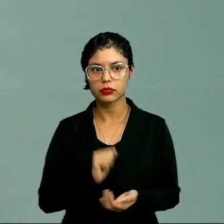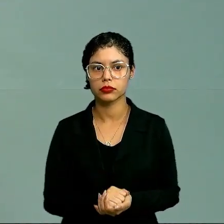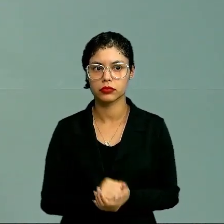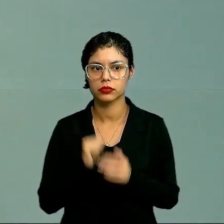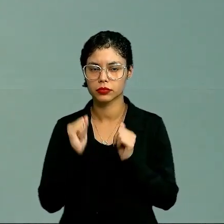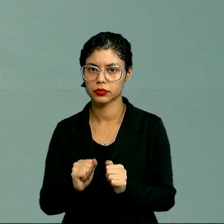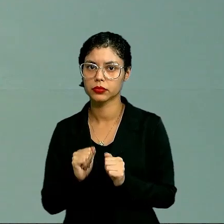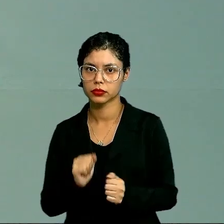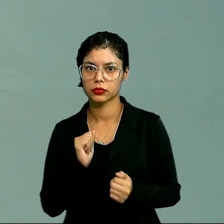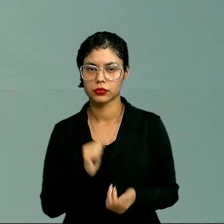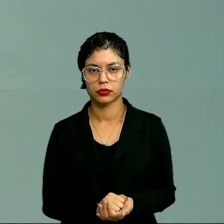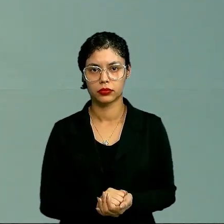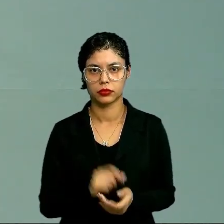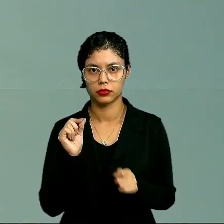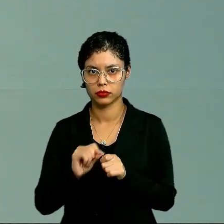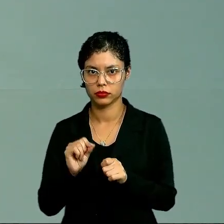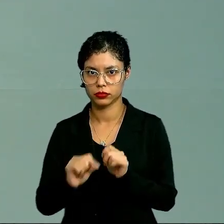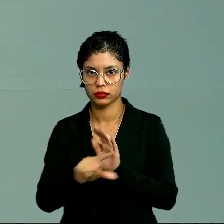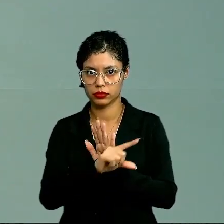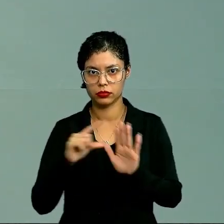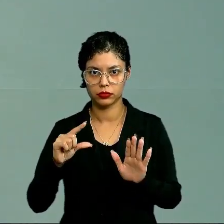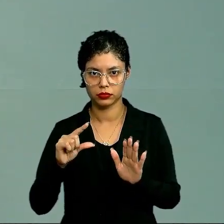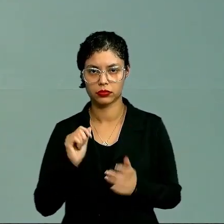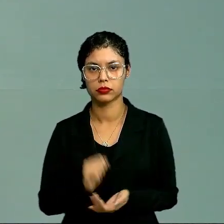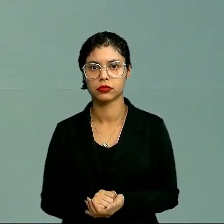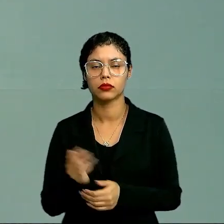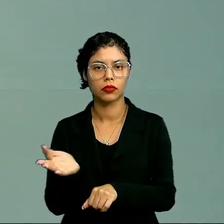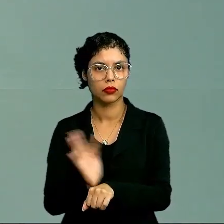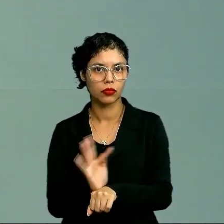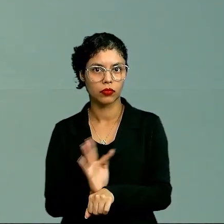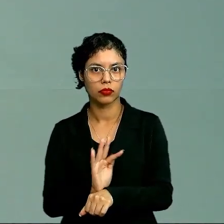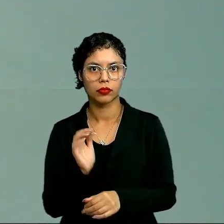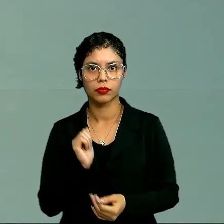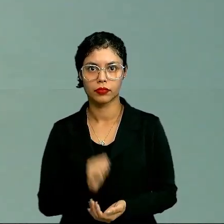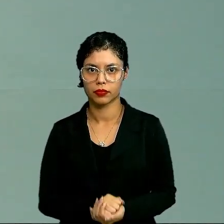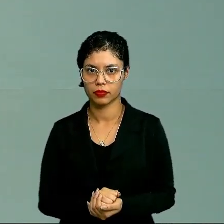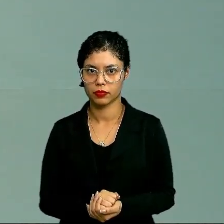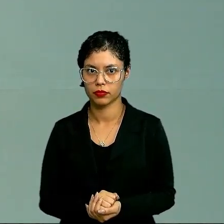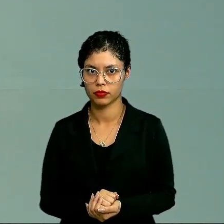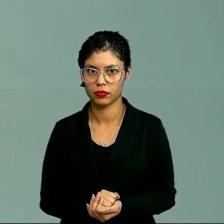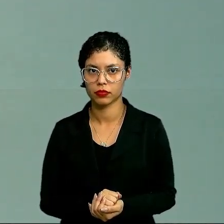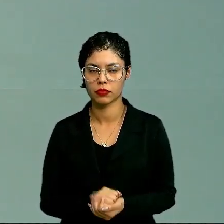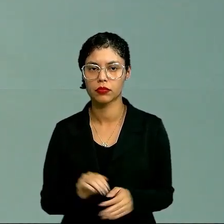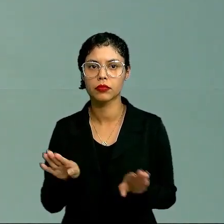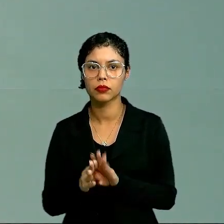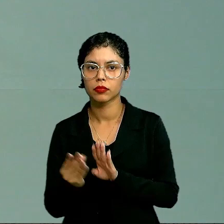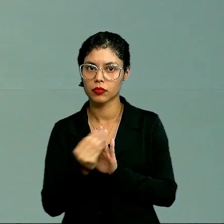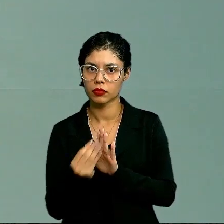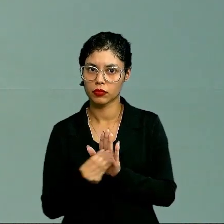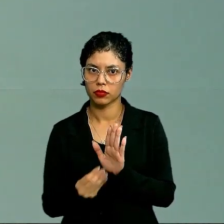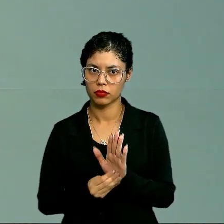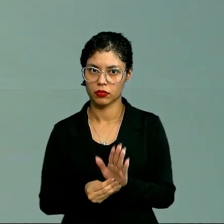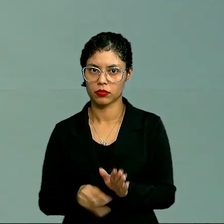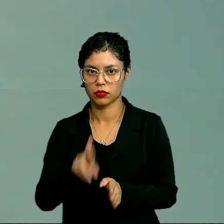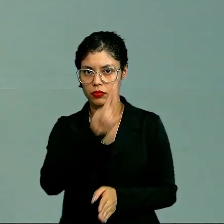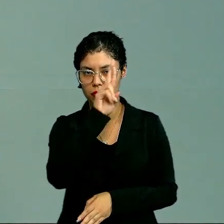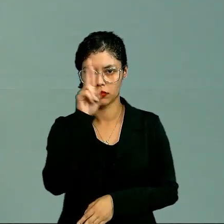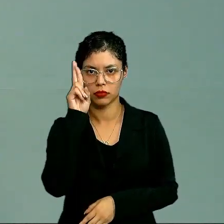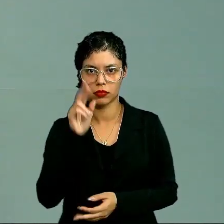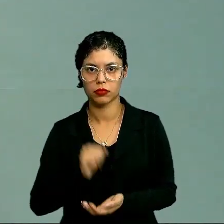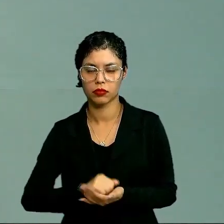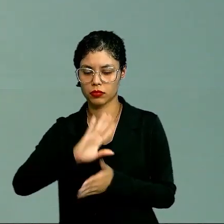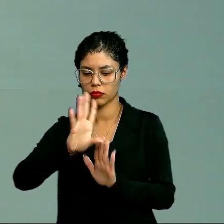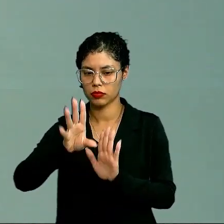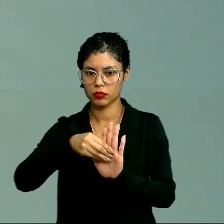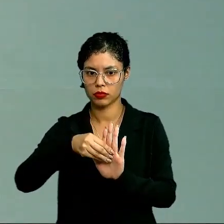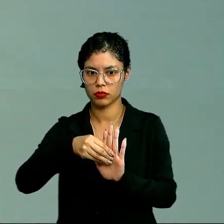você pode iniciar fazendo uma citação de um filme, você pode fazer uma citação de um dado histórico, e aí você